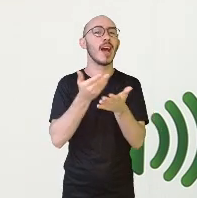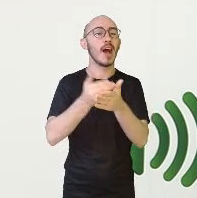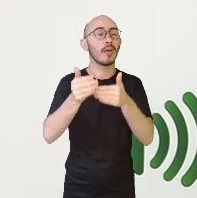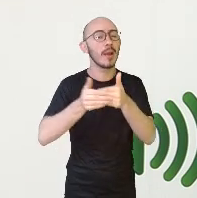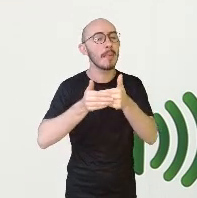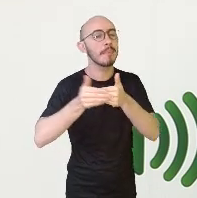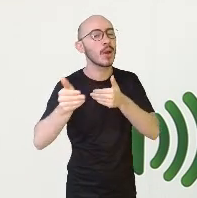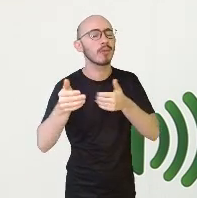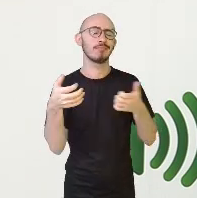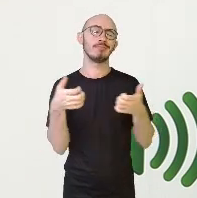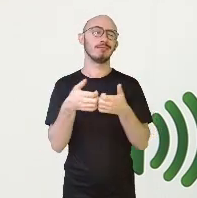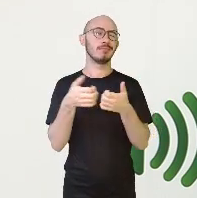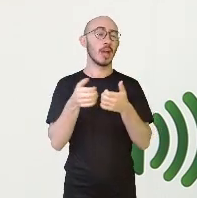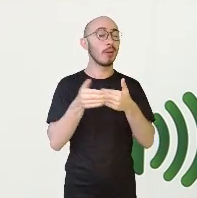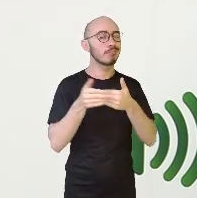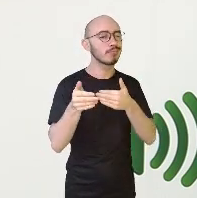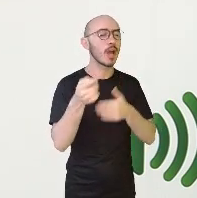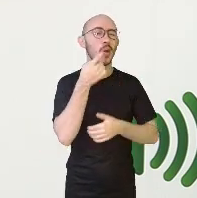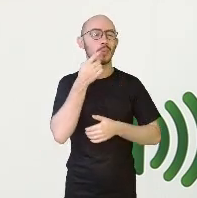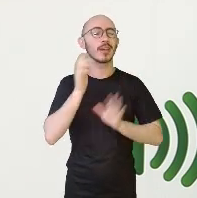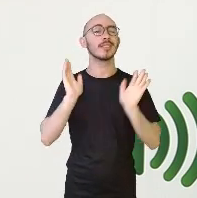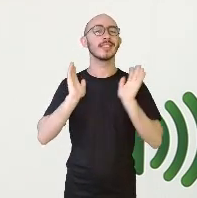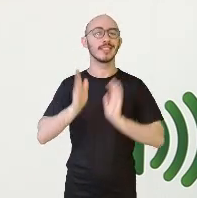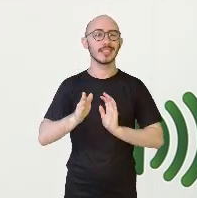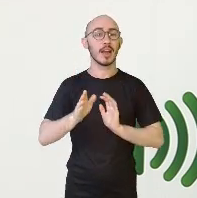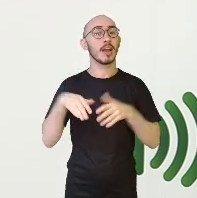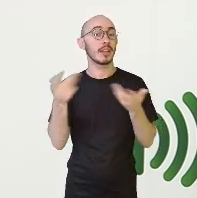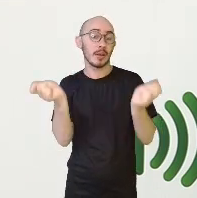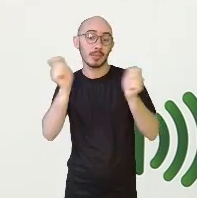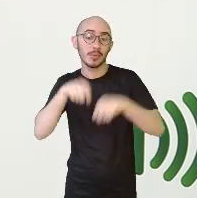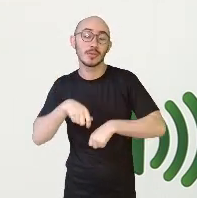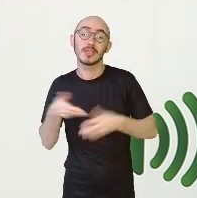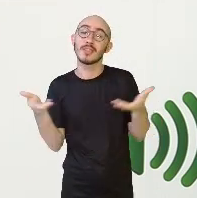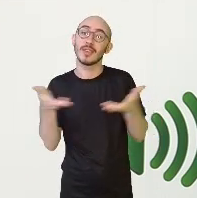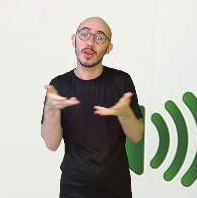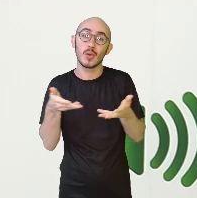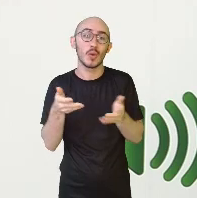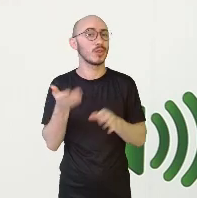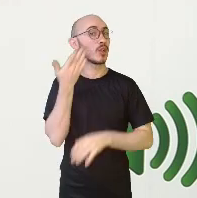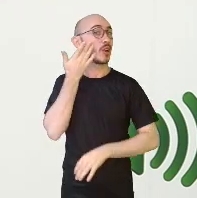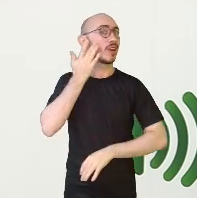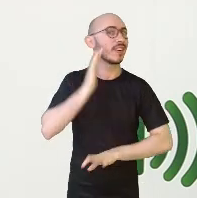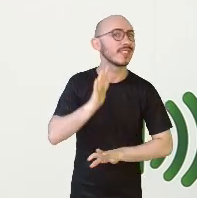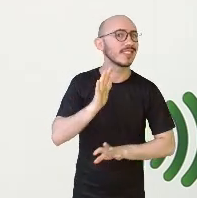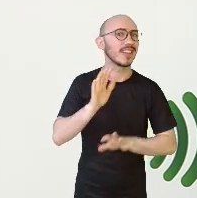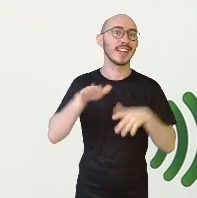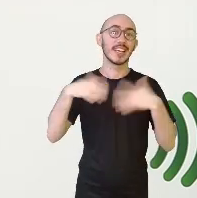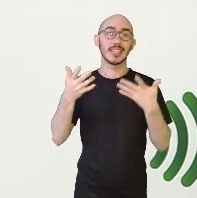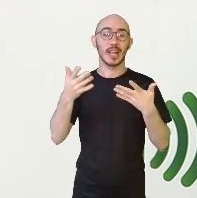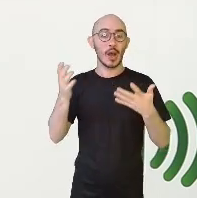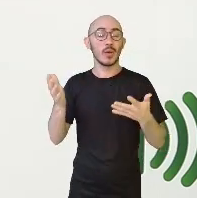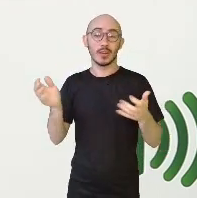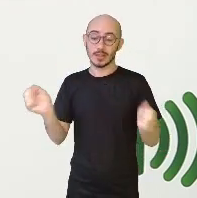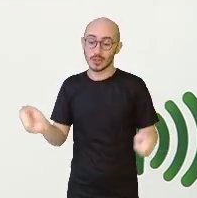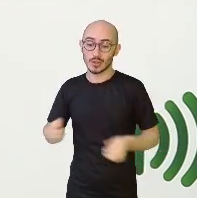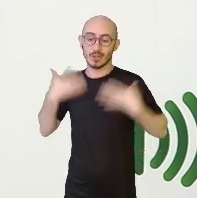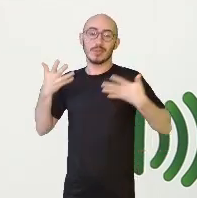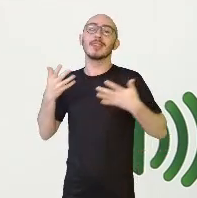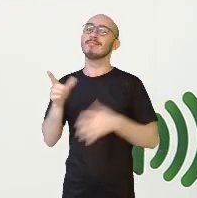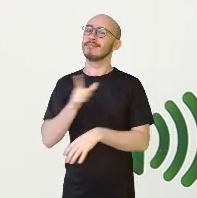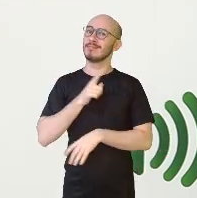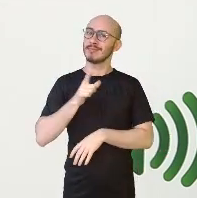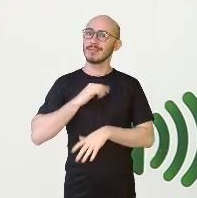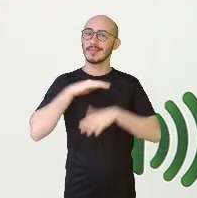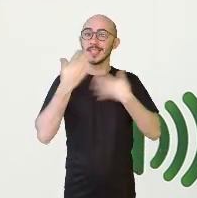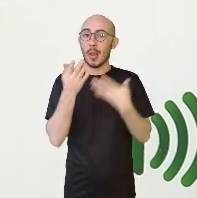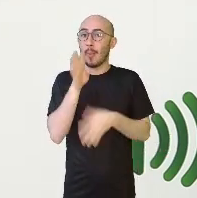bem pertinho. Pode ser que a gente se veja hoje ainda. Estou quase contando a surpresa para vocês, mas pode